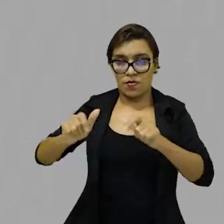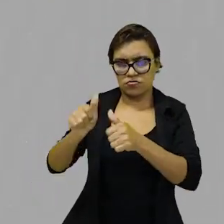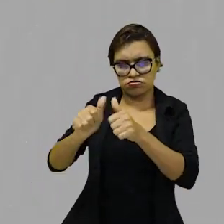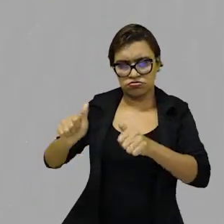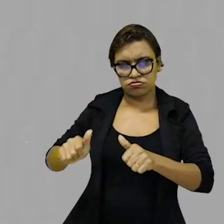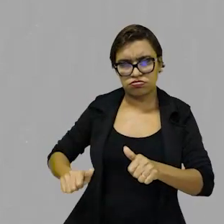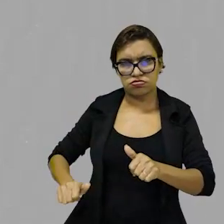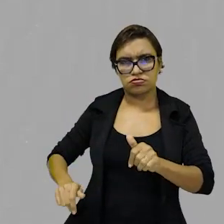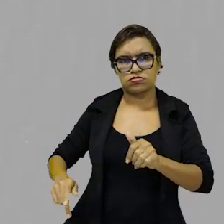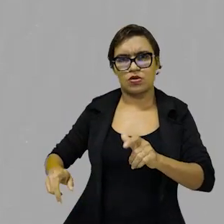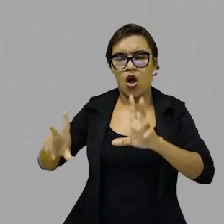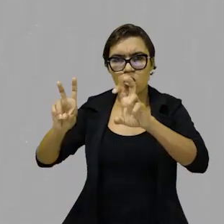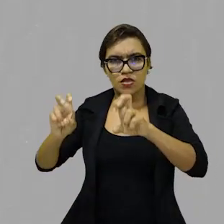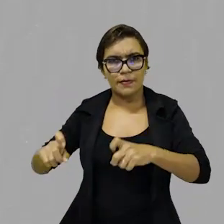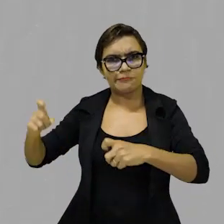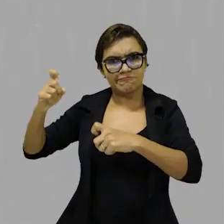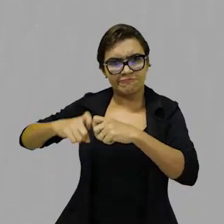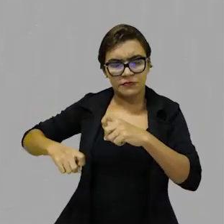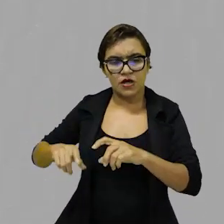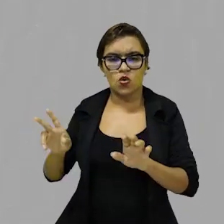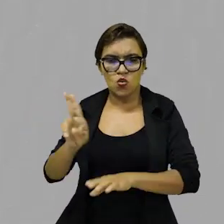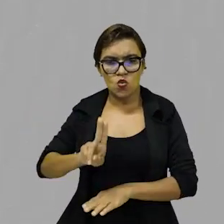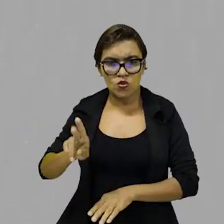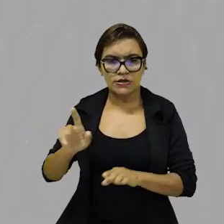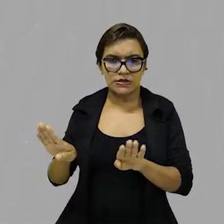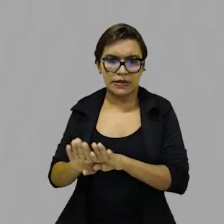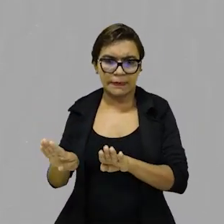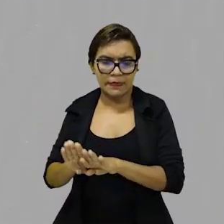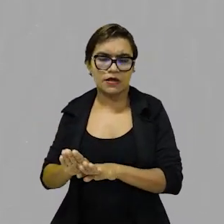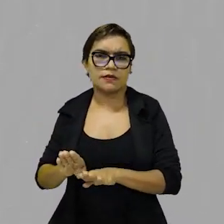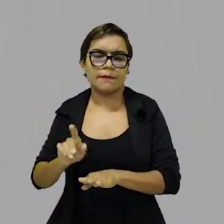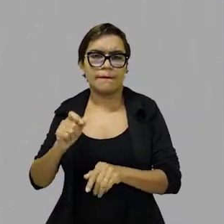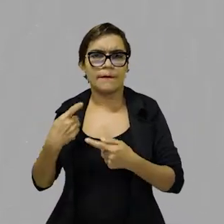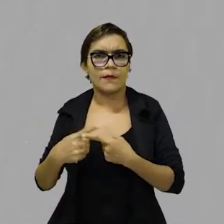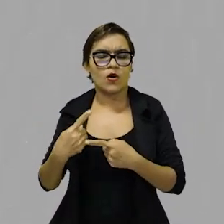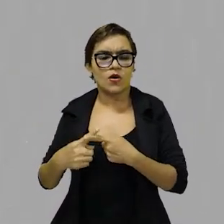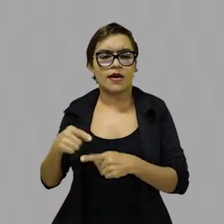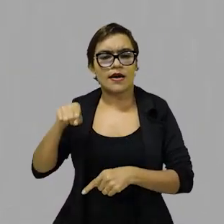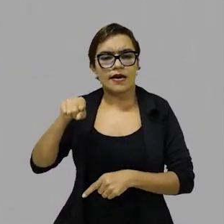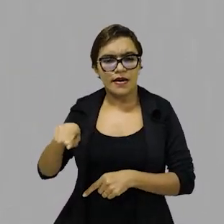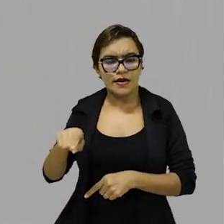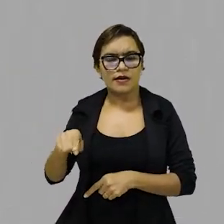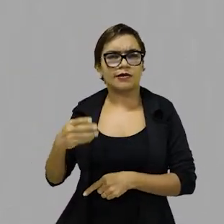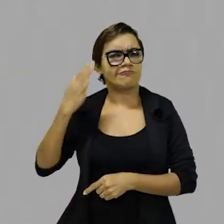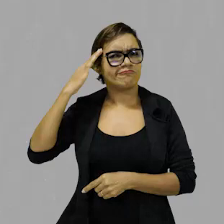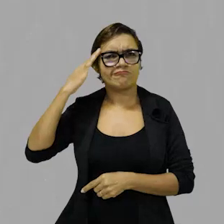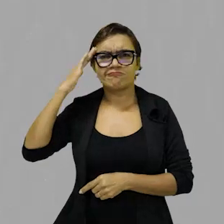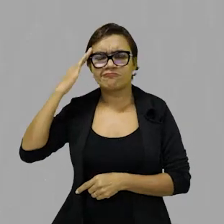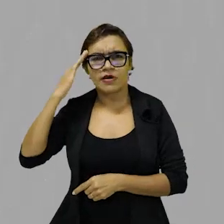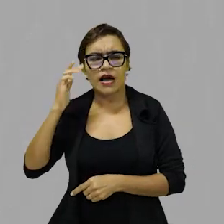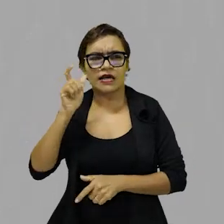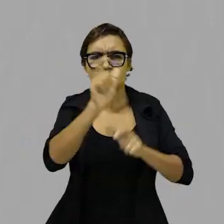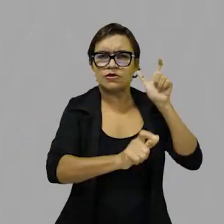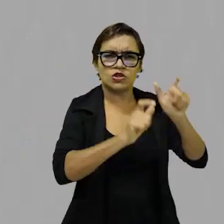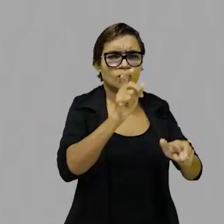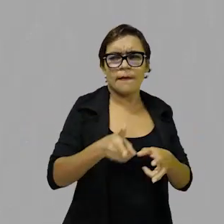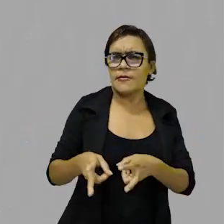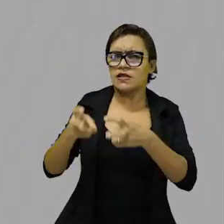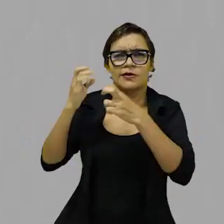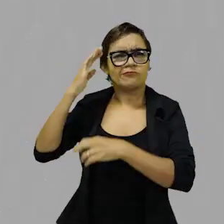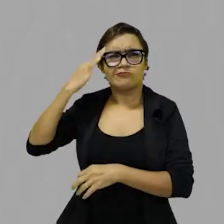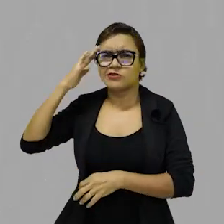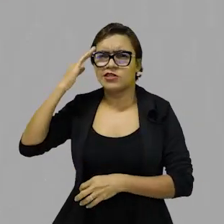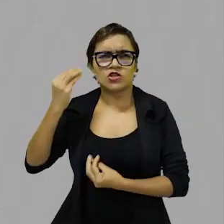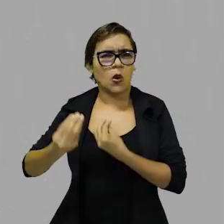obras mais suaves aqui, foram complicadas. Por quê? Porque esse excesso de erotismo fez com que ele fosse mal compreendido, o que ainda nos dias de hoje